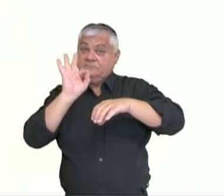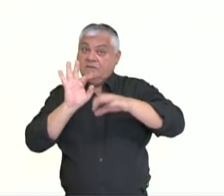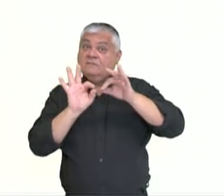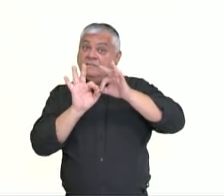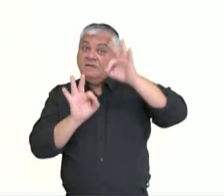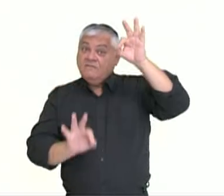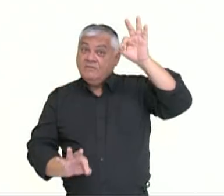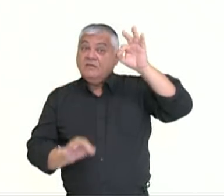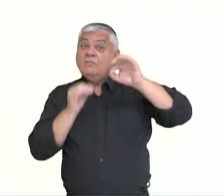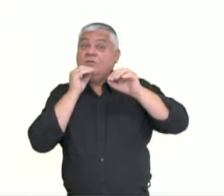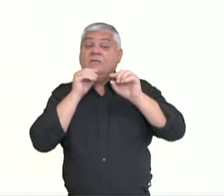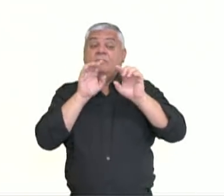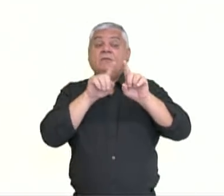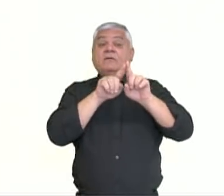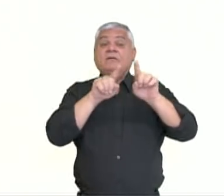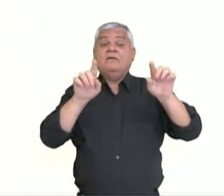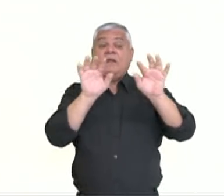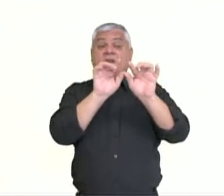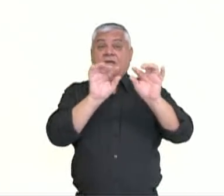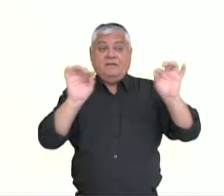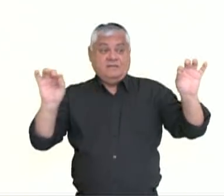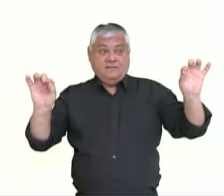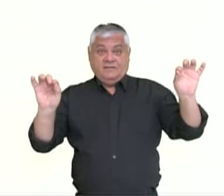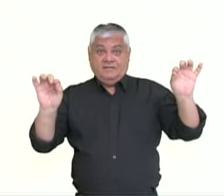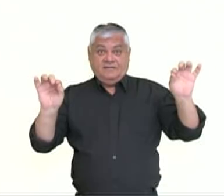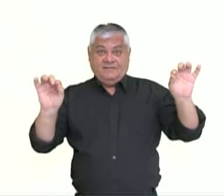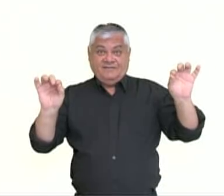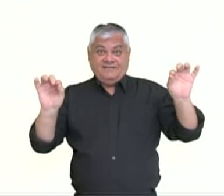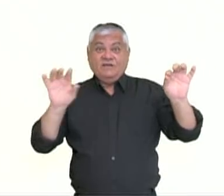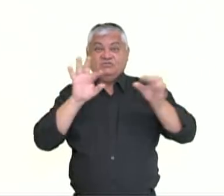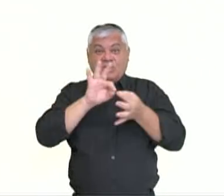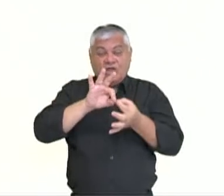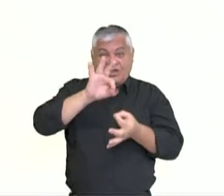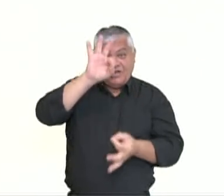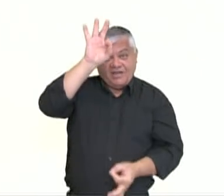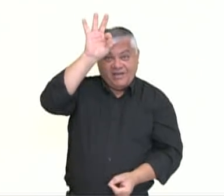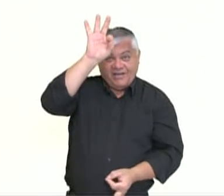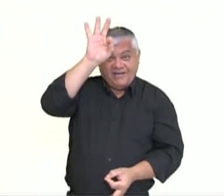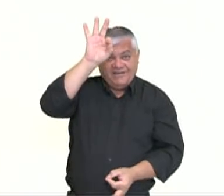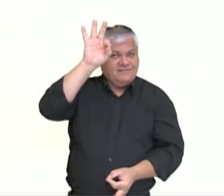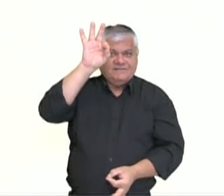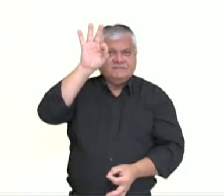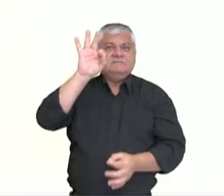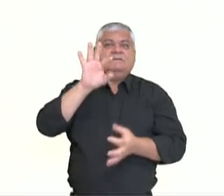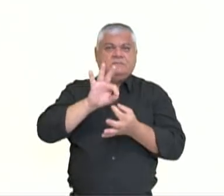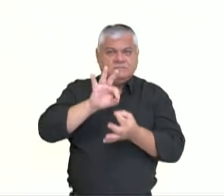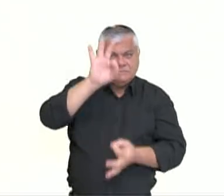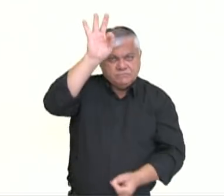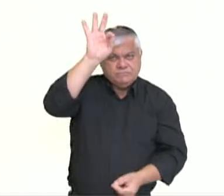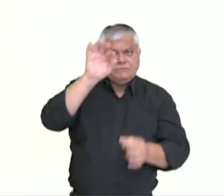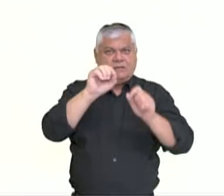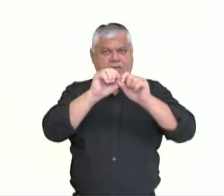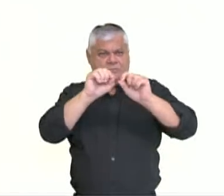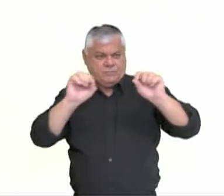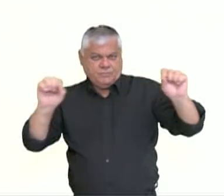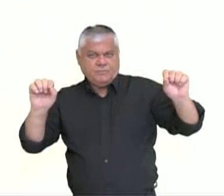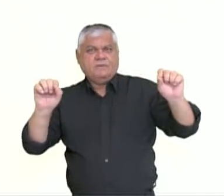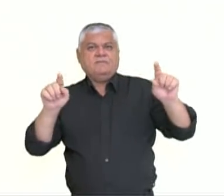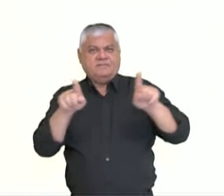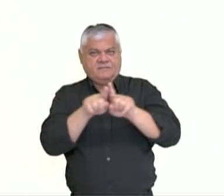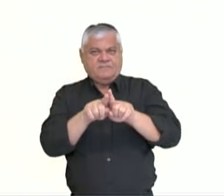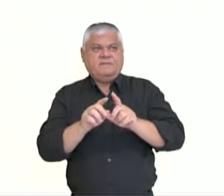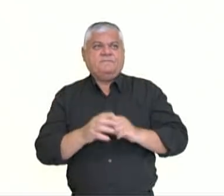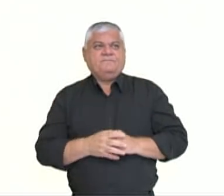desse lugar, certo? Mas se eu considerar só a altitude, em geral, é desta forma que acontece. E